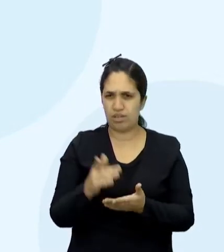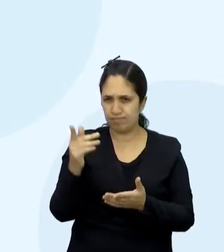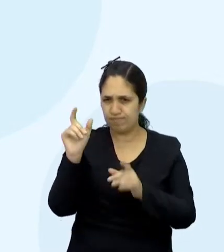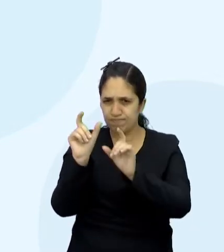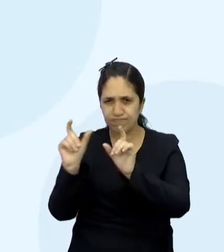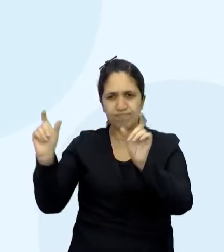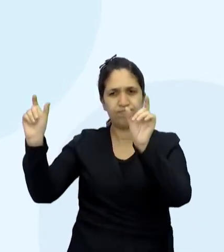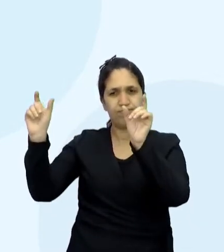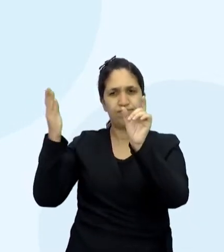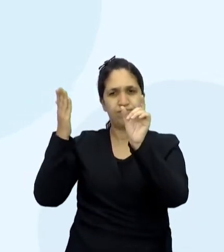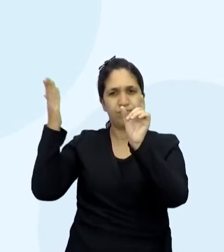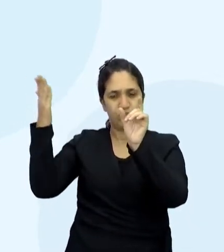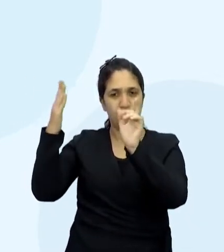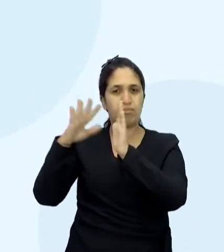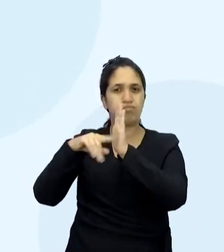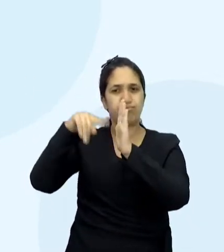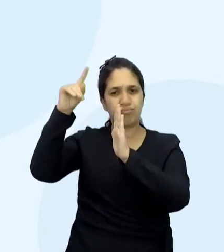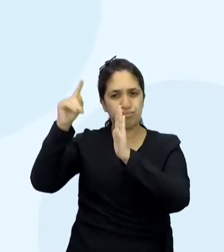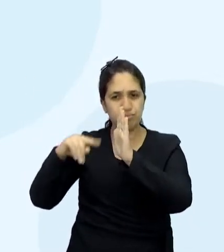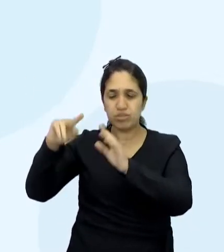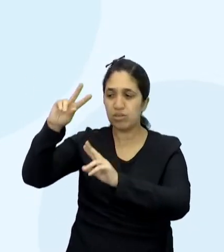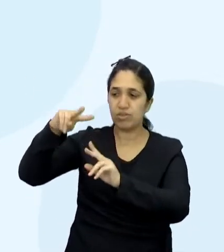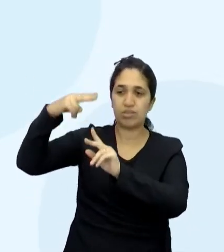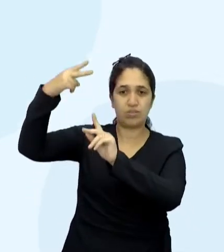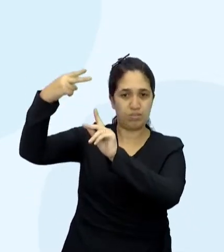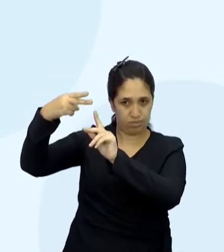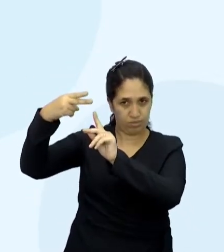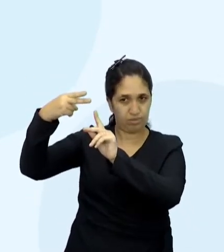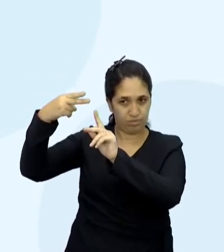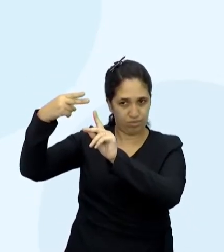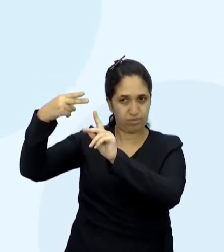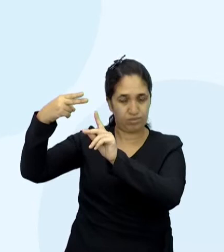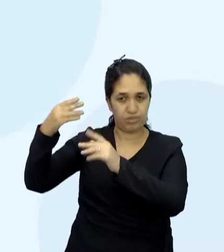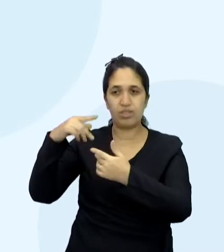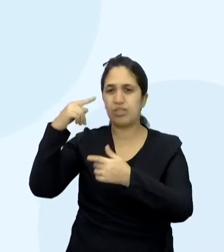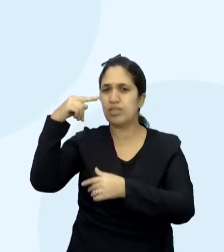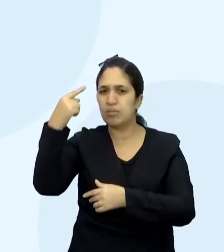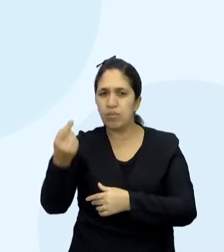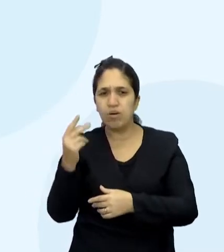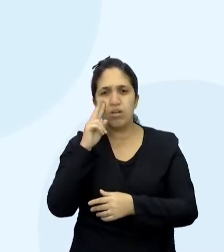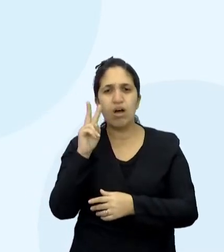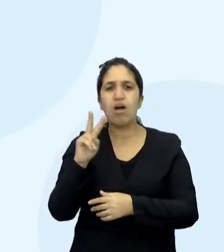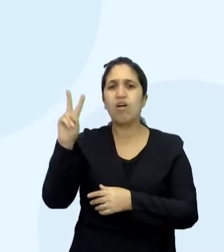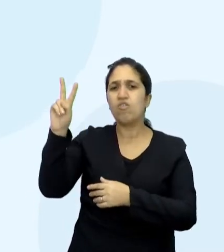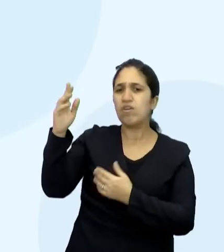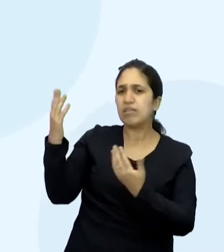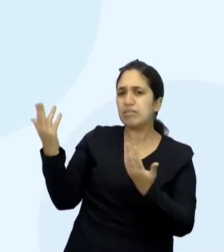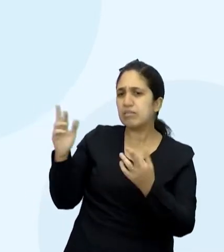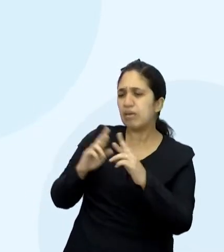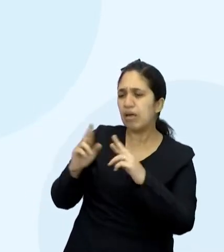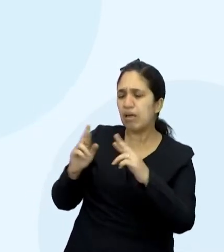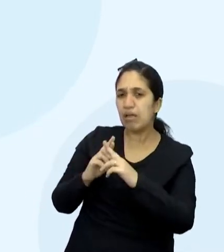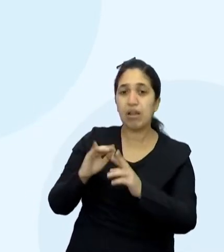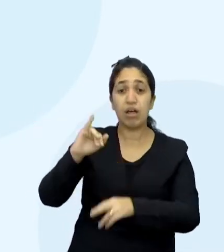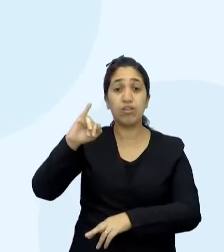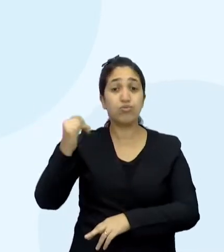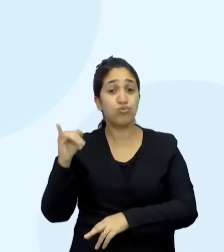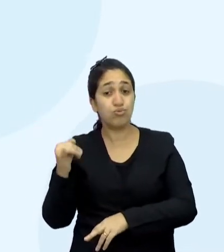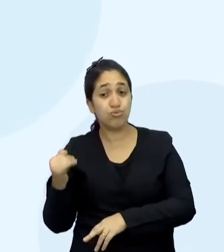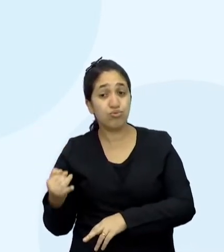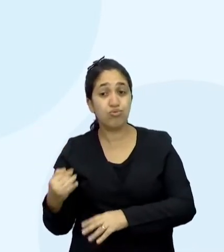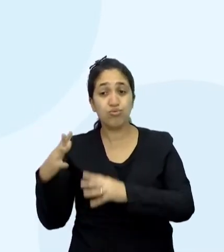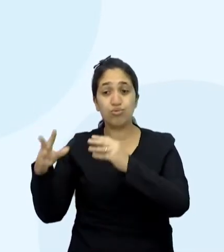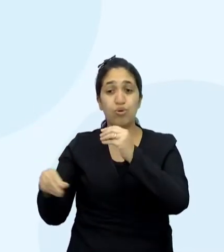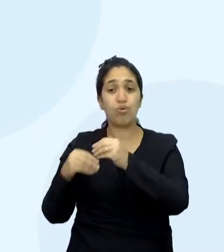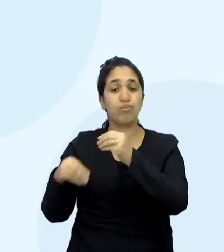escrito, né, matematicamente por meio de uma função exponencial, e depois a gente vai ver se isso tem alguma coisa a ver com os juros compostos